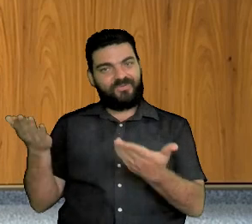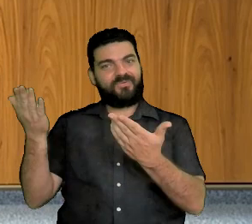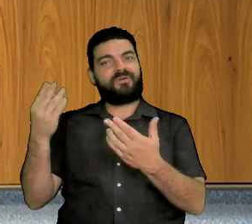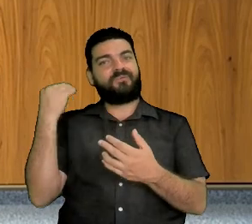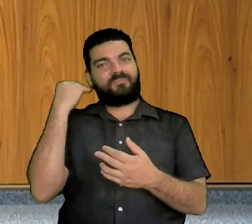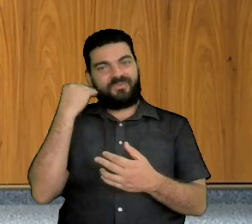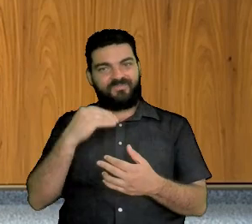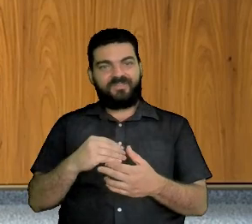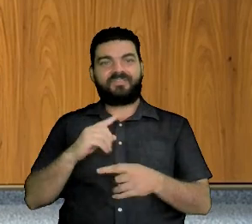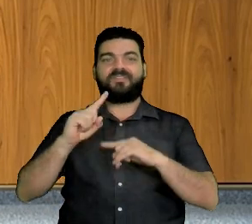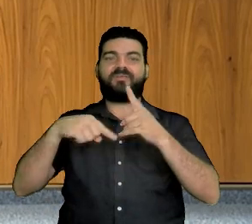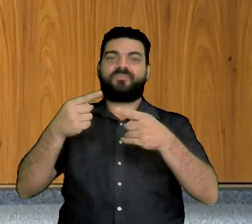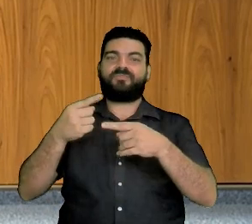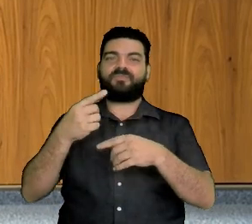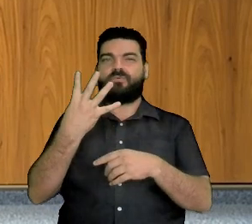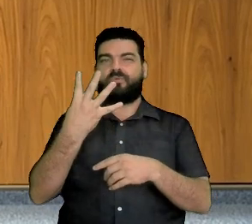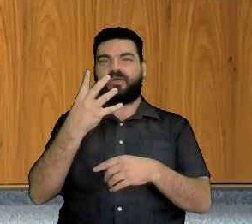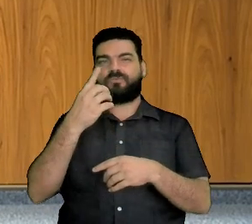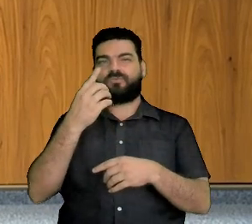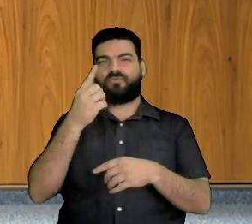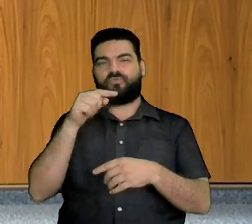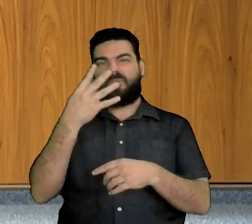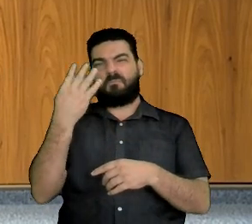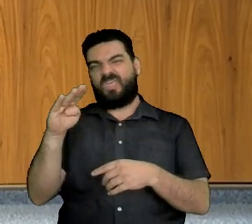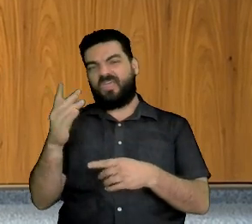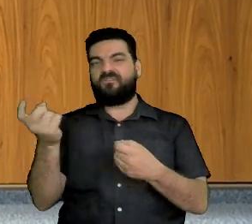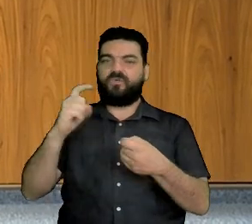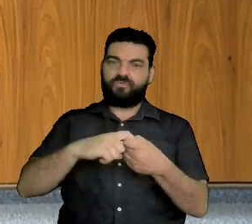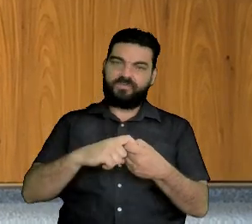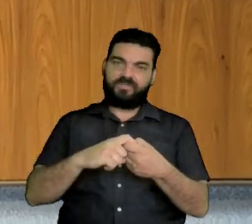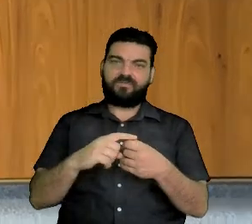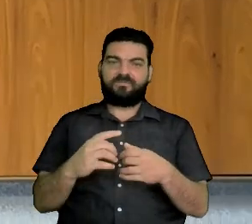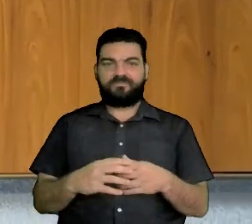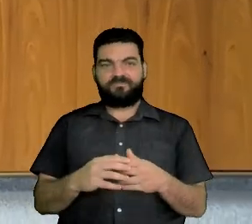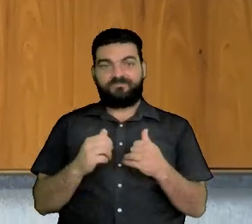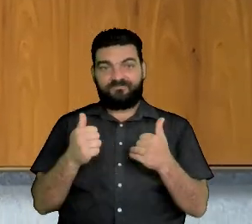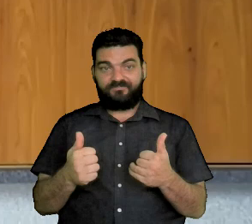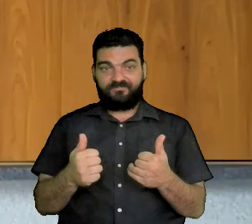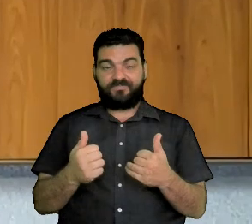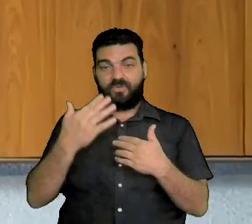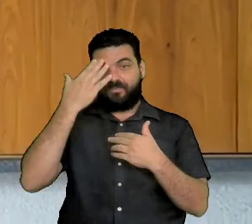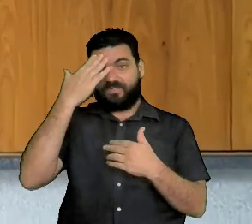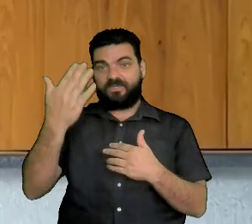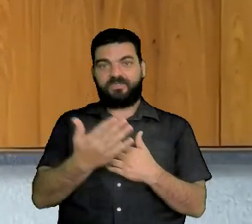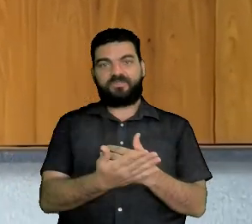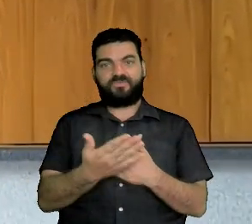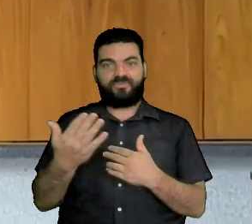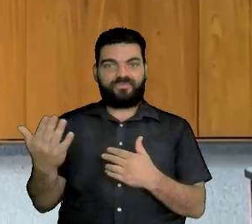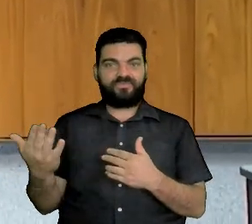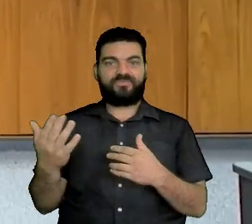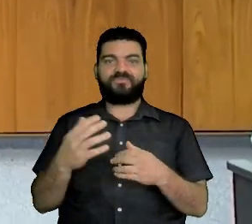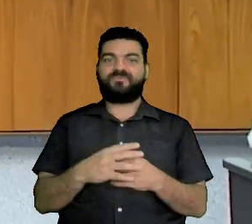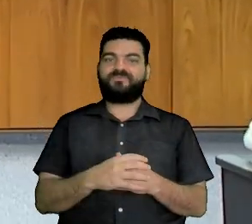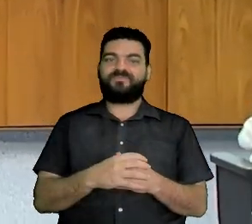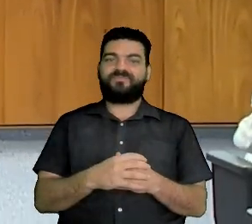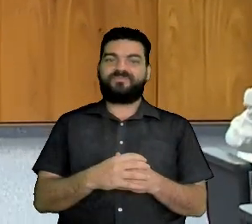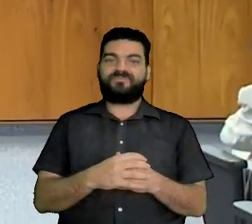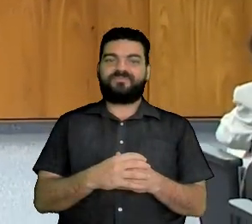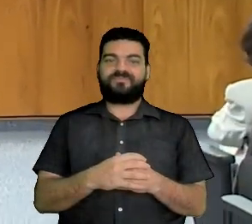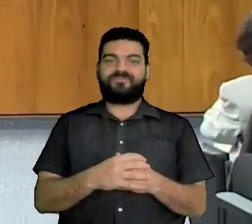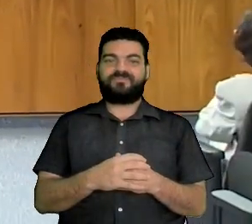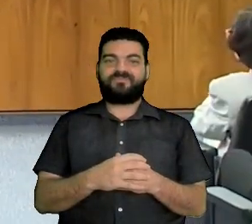Bom, então, veio um espaço para o café, a gente prossegue às 4h30, ou seja, daqui 15